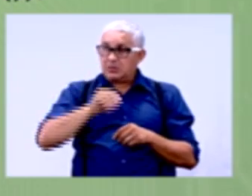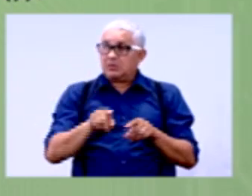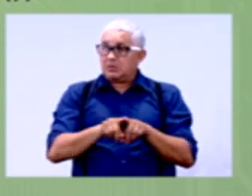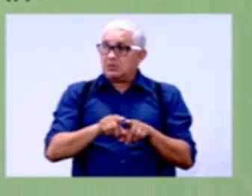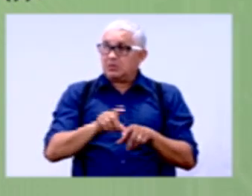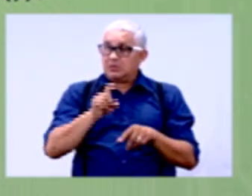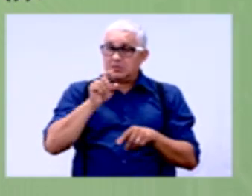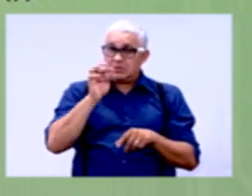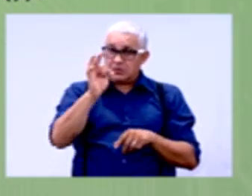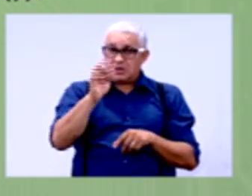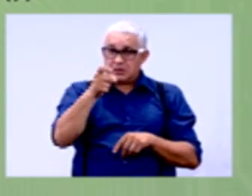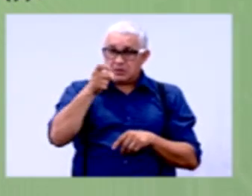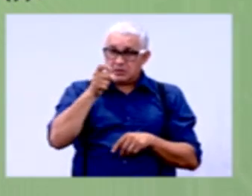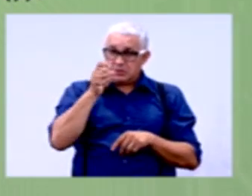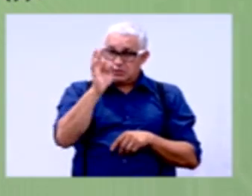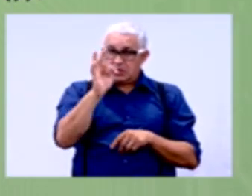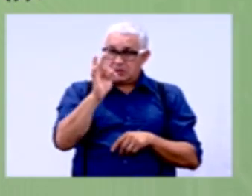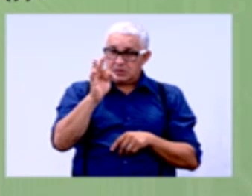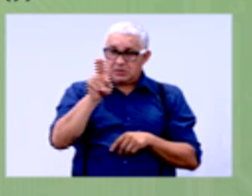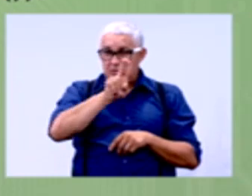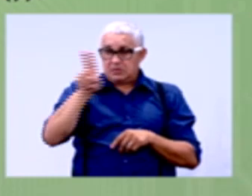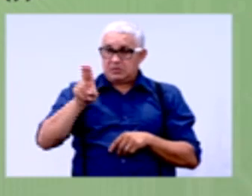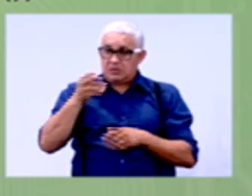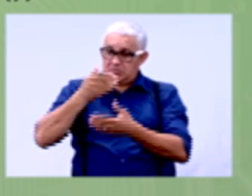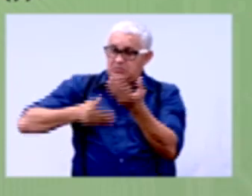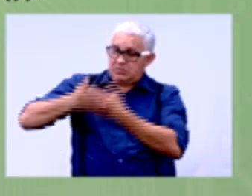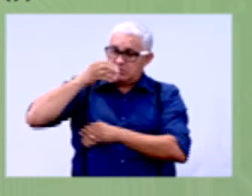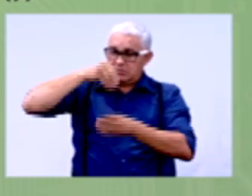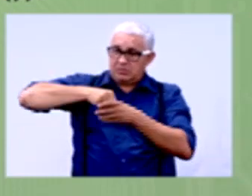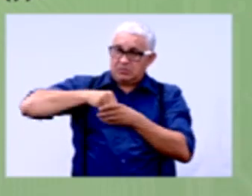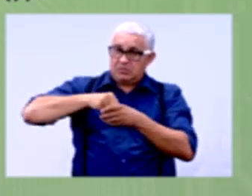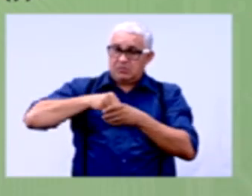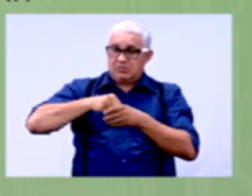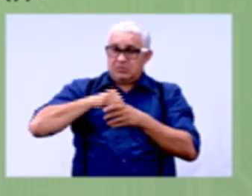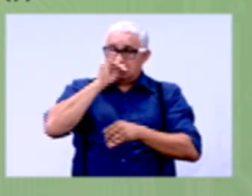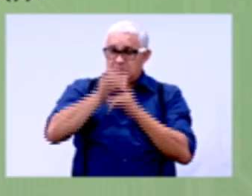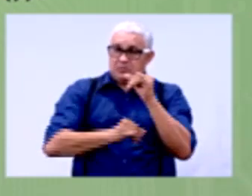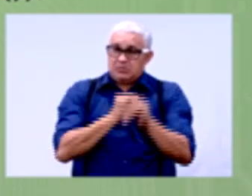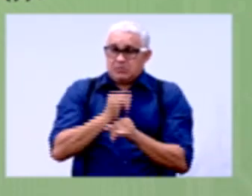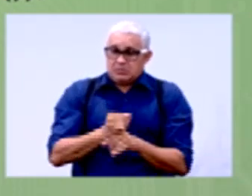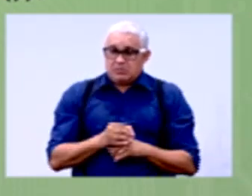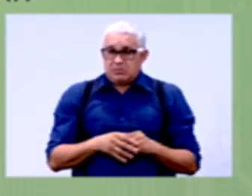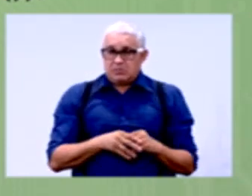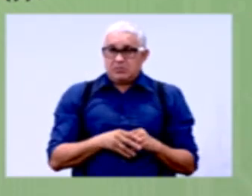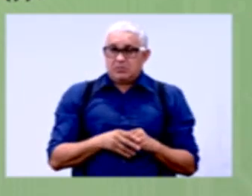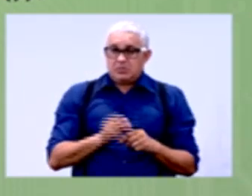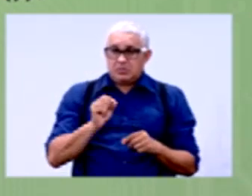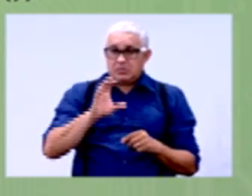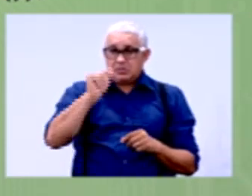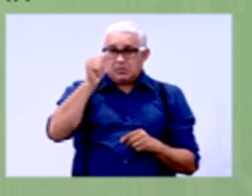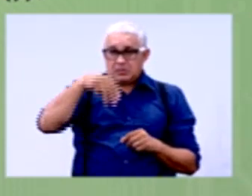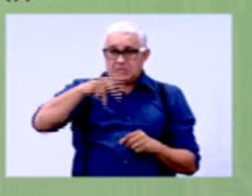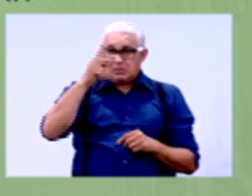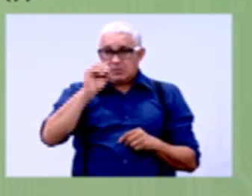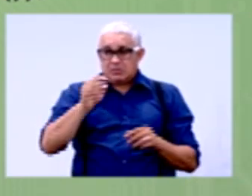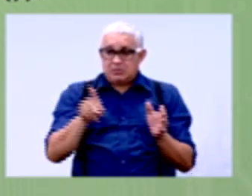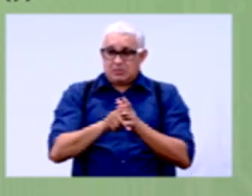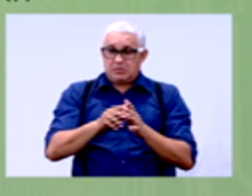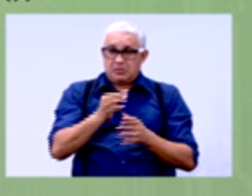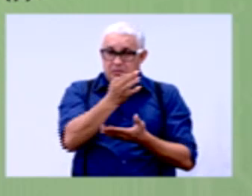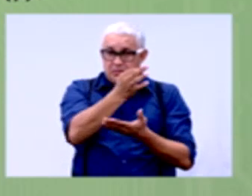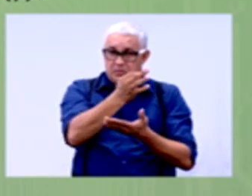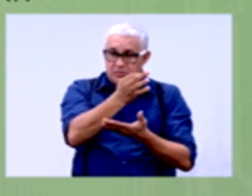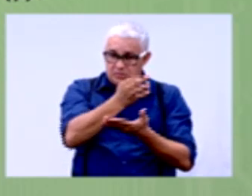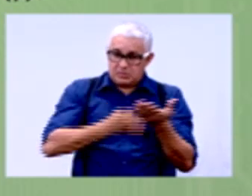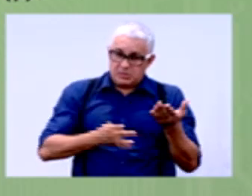aqui é o valor que você vai interagir com os elementos da sua página, que no caso é um campo de texto, né? A mesma